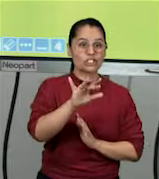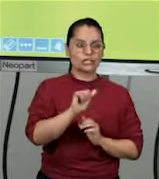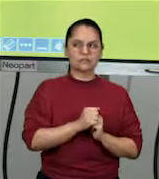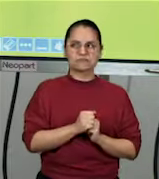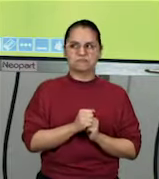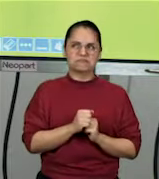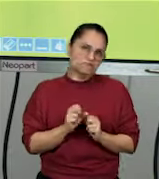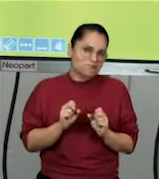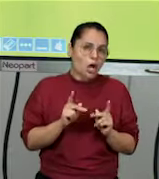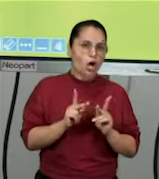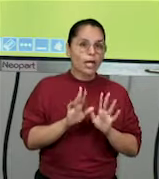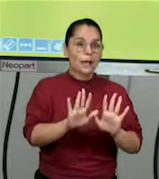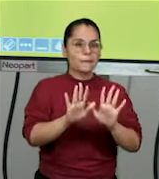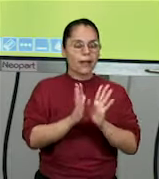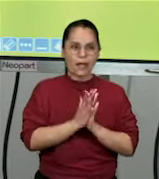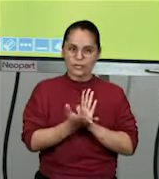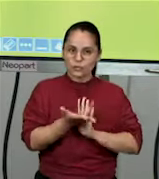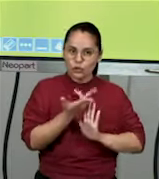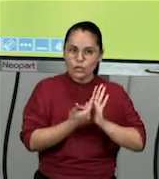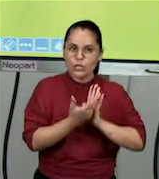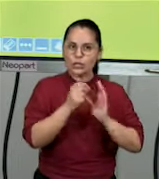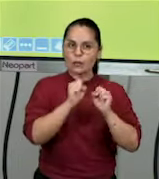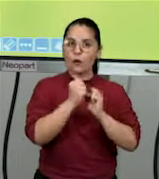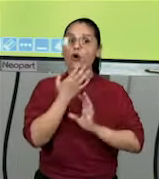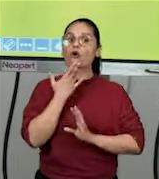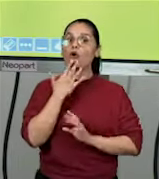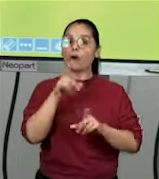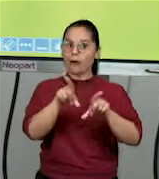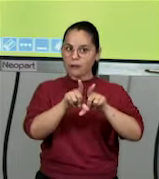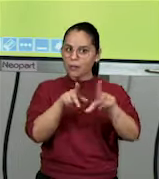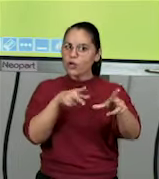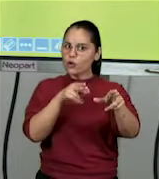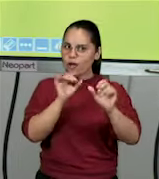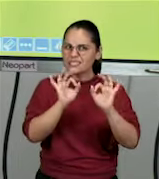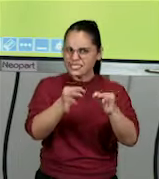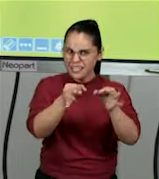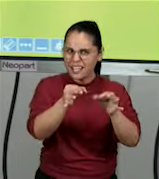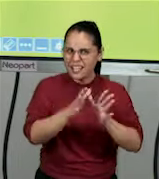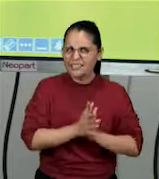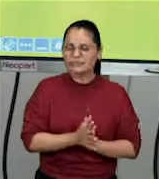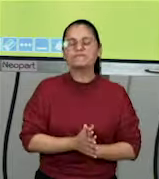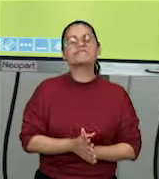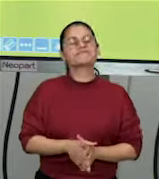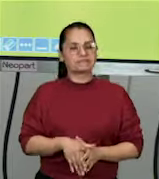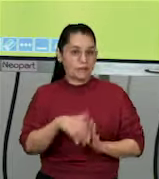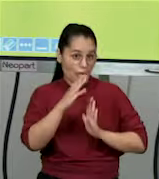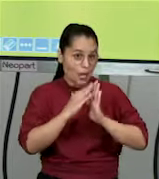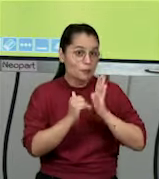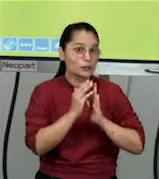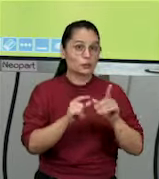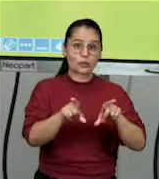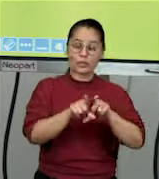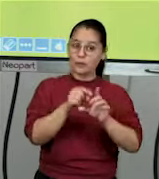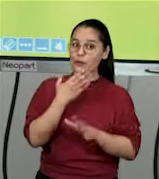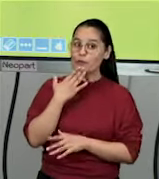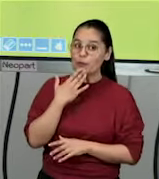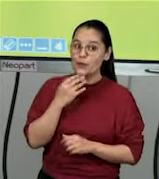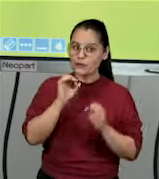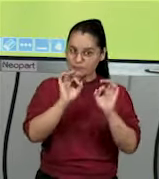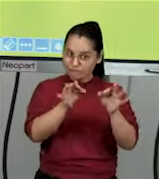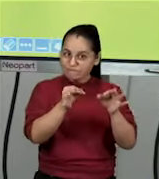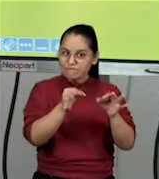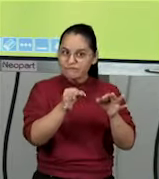base é essa. Mas o desenho ele também pode ter cor, sim ou não? Assim como a pintura, sim ou não? Ok, a pintura ela pode também